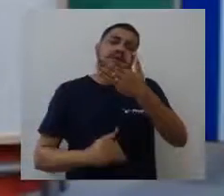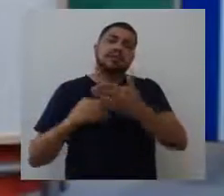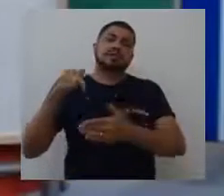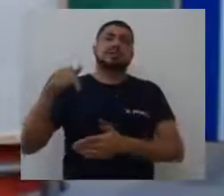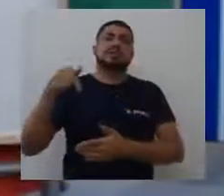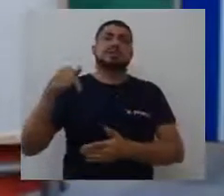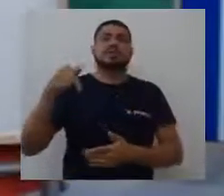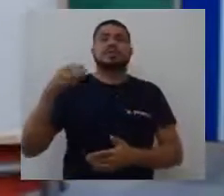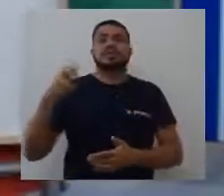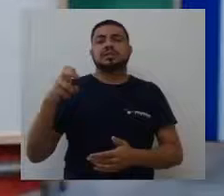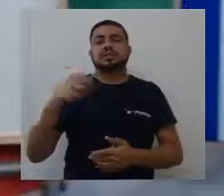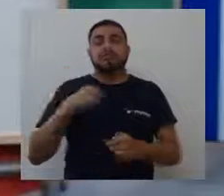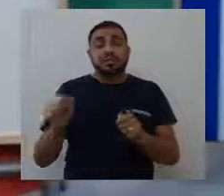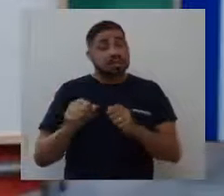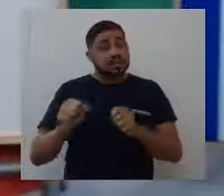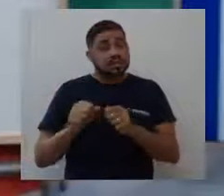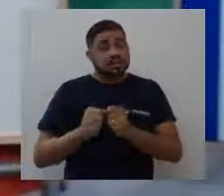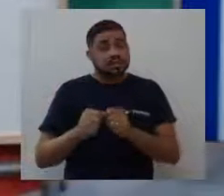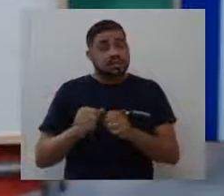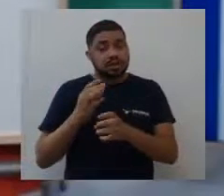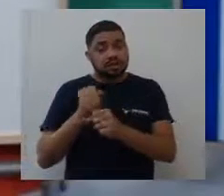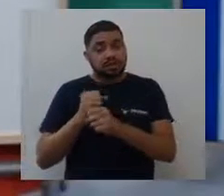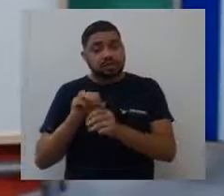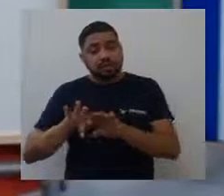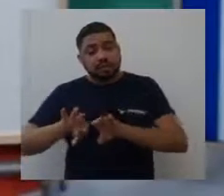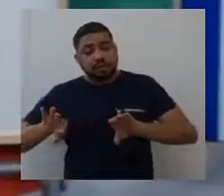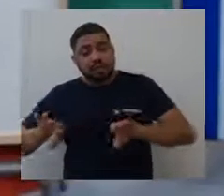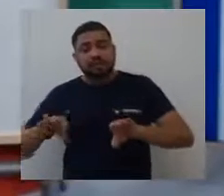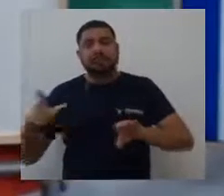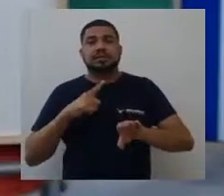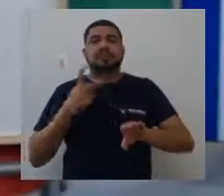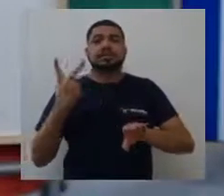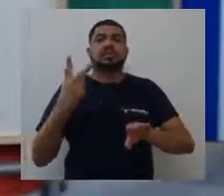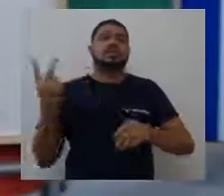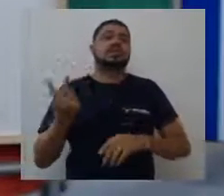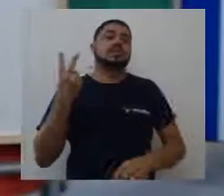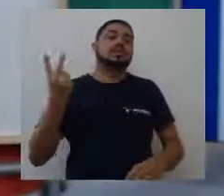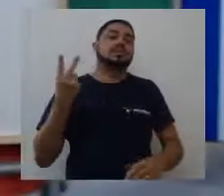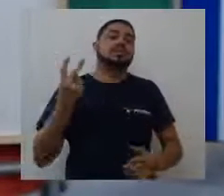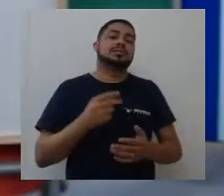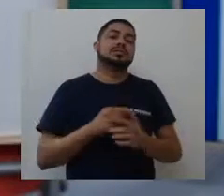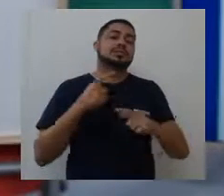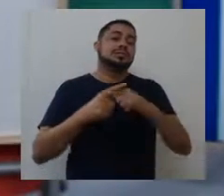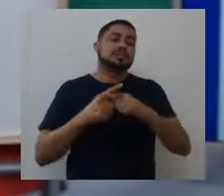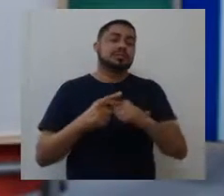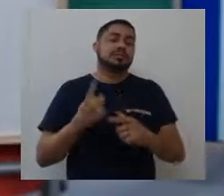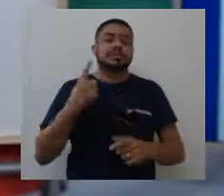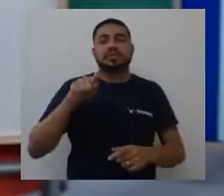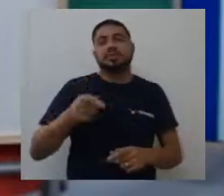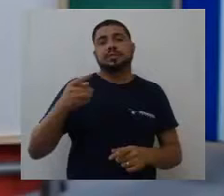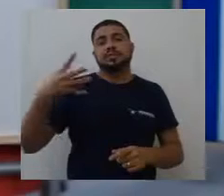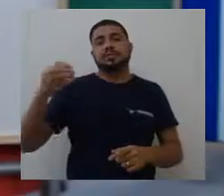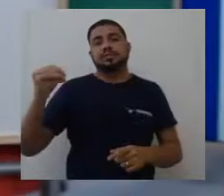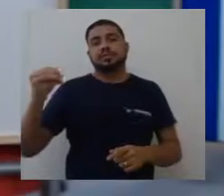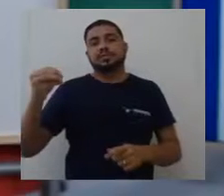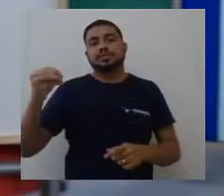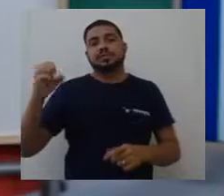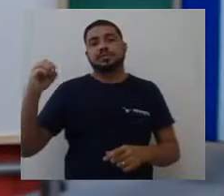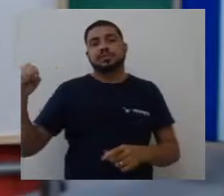primeiro essa continha aqui separado ali, ó, vê? Vou multiplicar esses dois valores, ou seja, 1,40